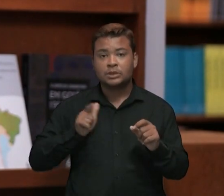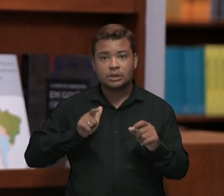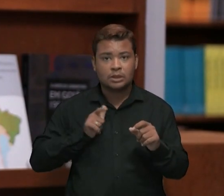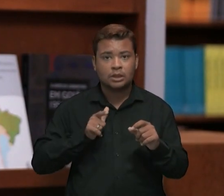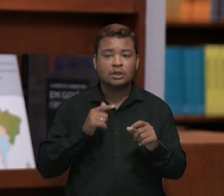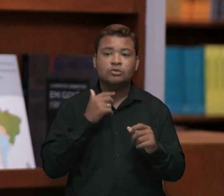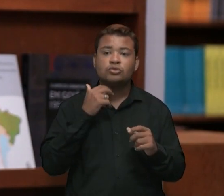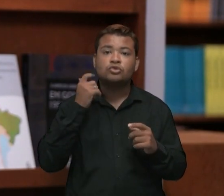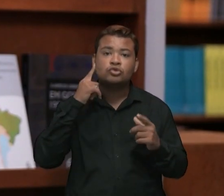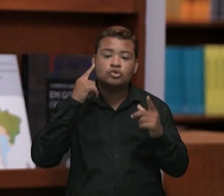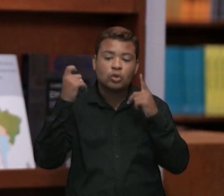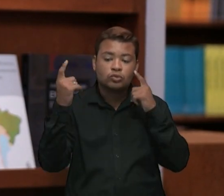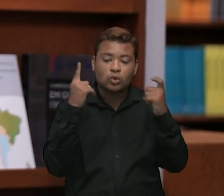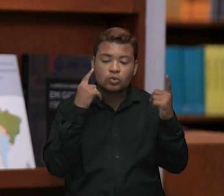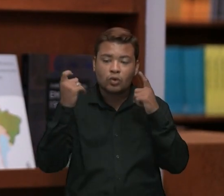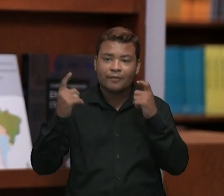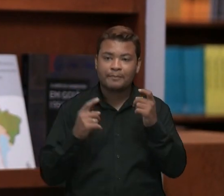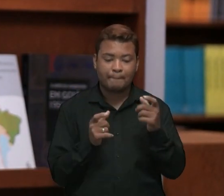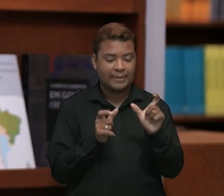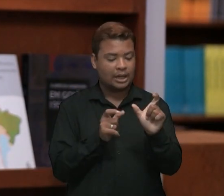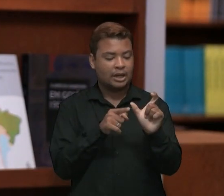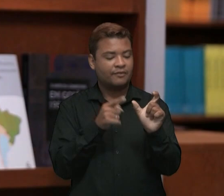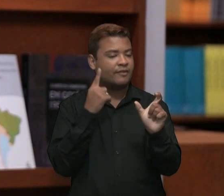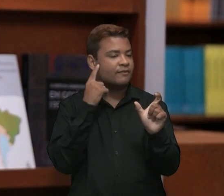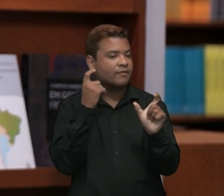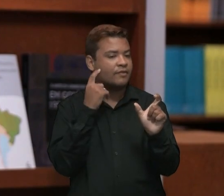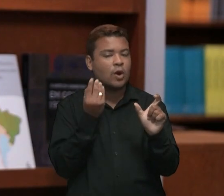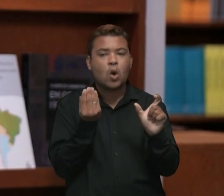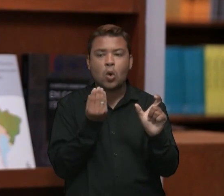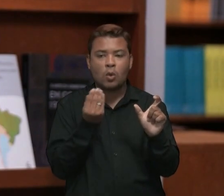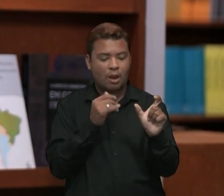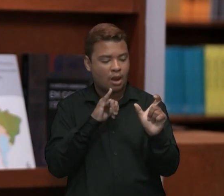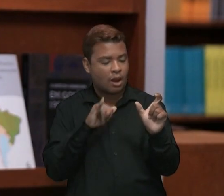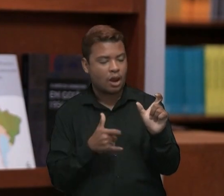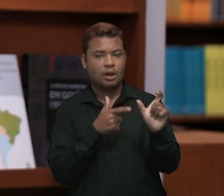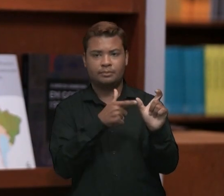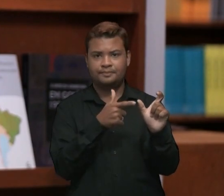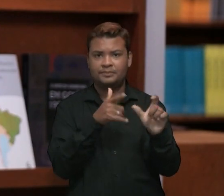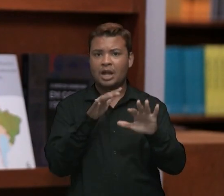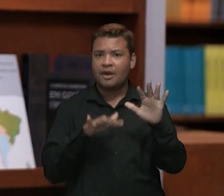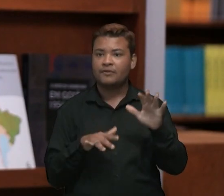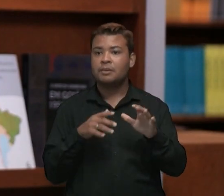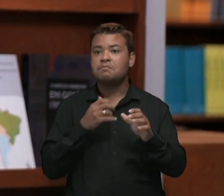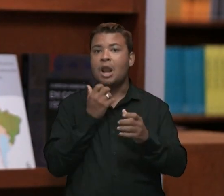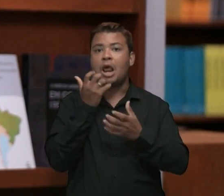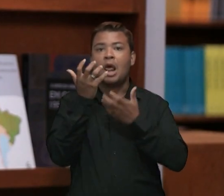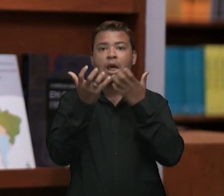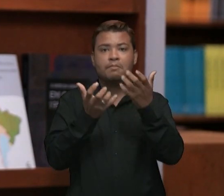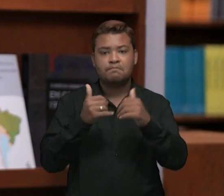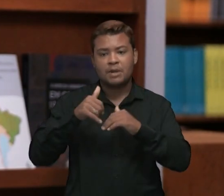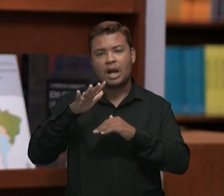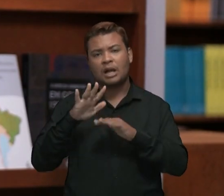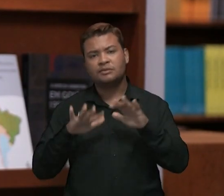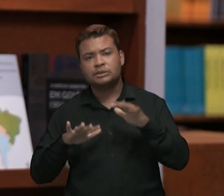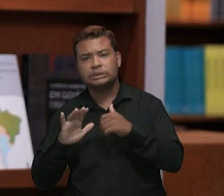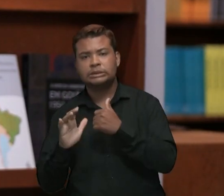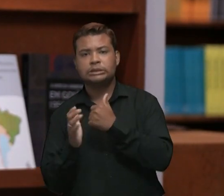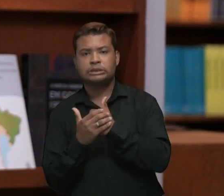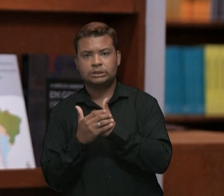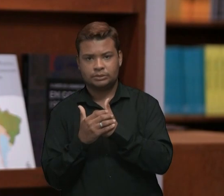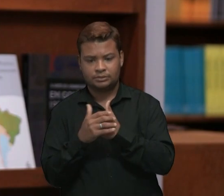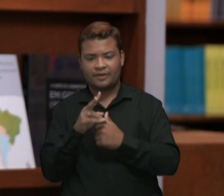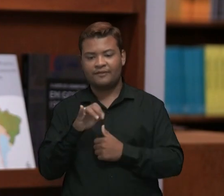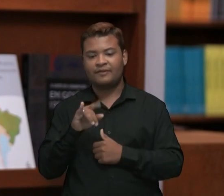da sonoridade da palavra. Em algum momento de forma mais declarada, em outro momento de forma encoberta, velada,